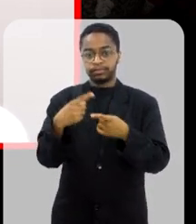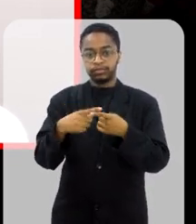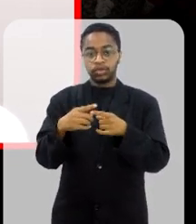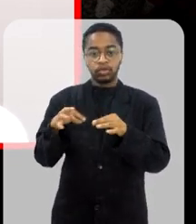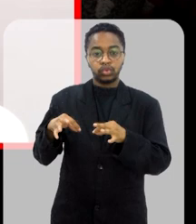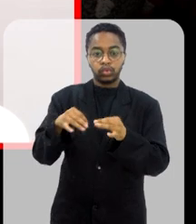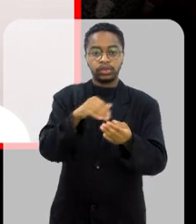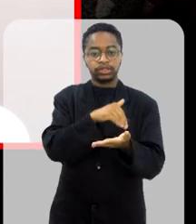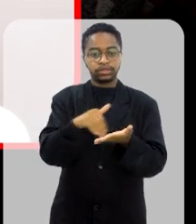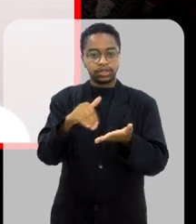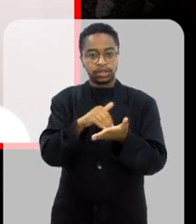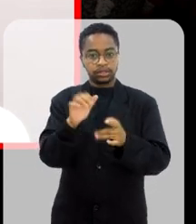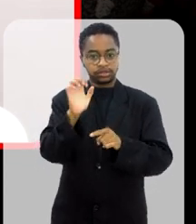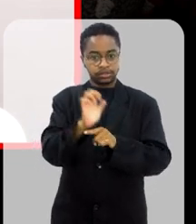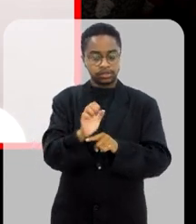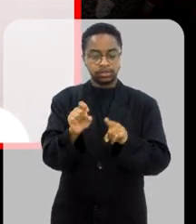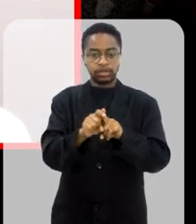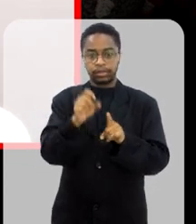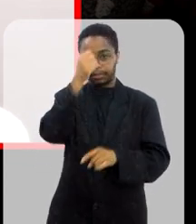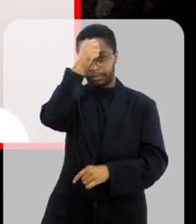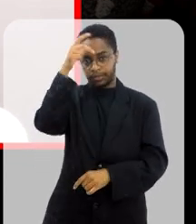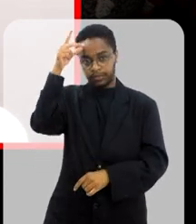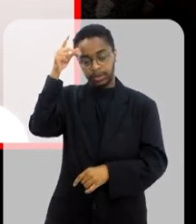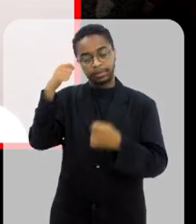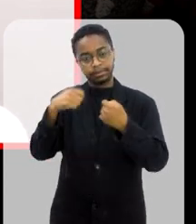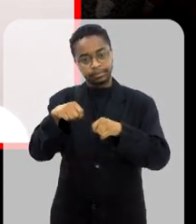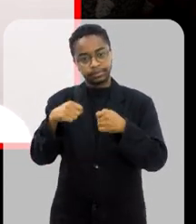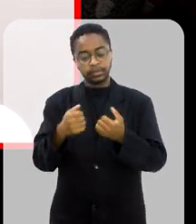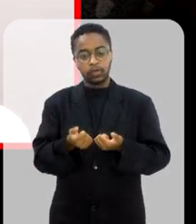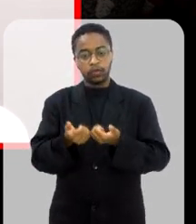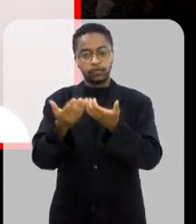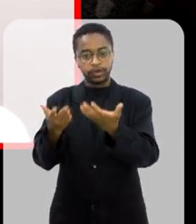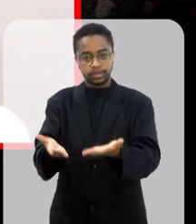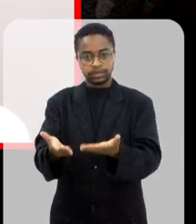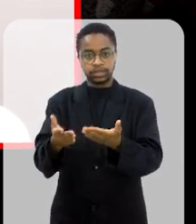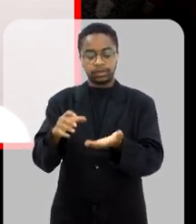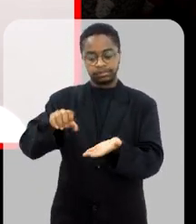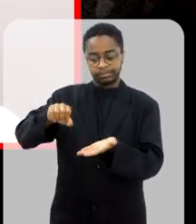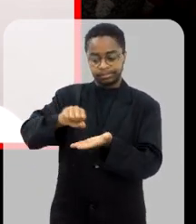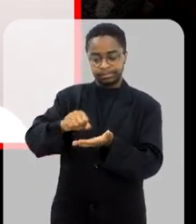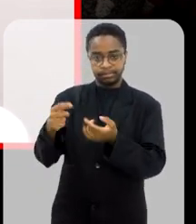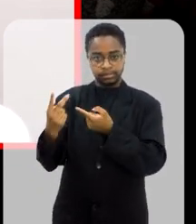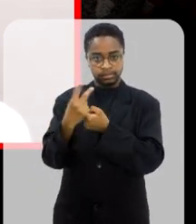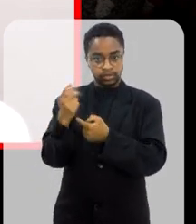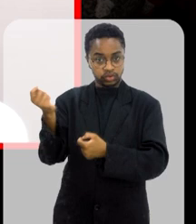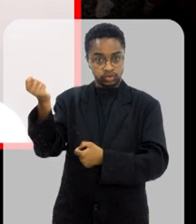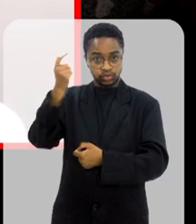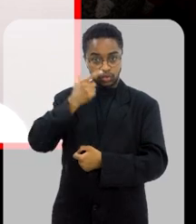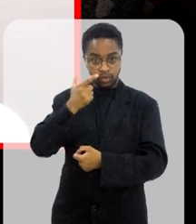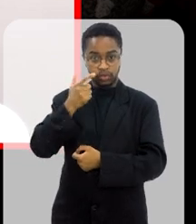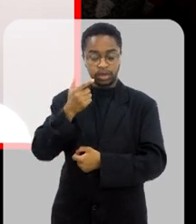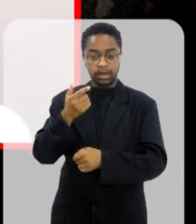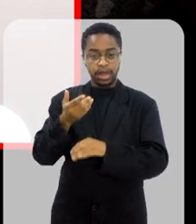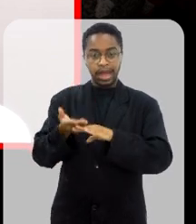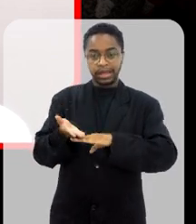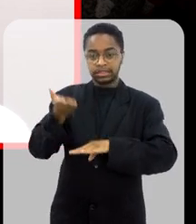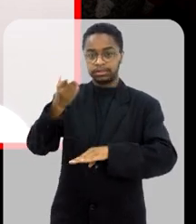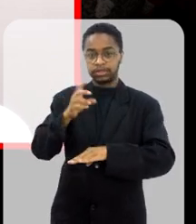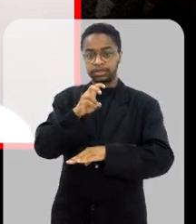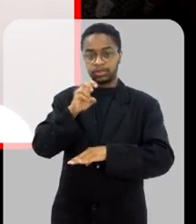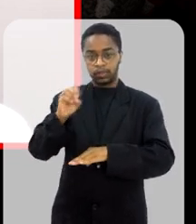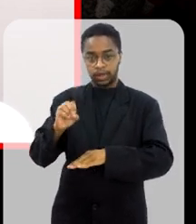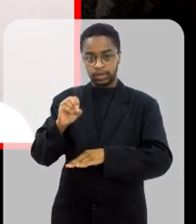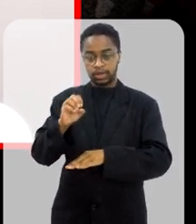que todas as secretarias de Estado e as prefeituras disponibilizassem o fator protetor solar acima de